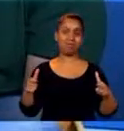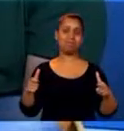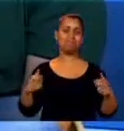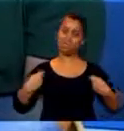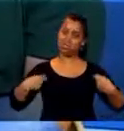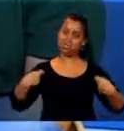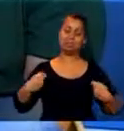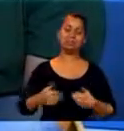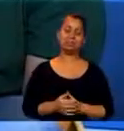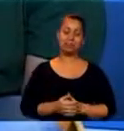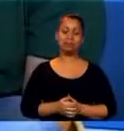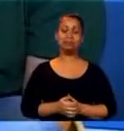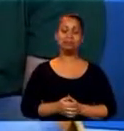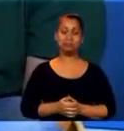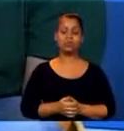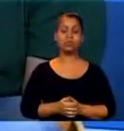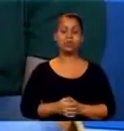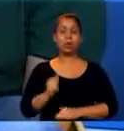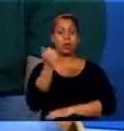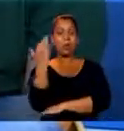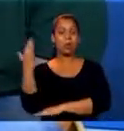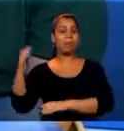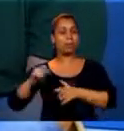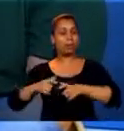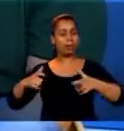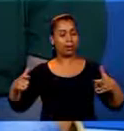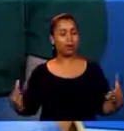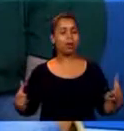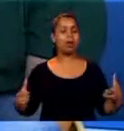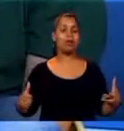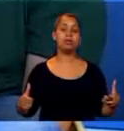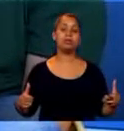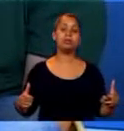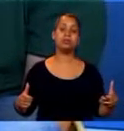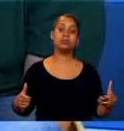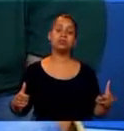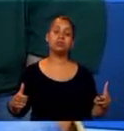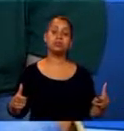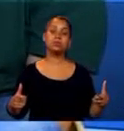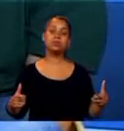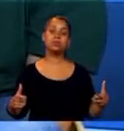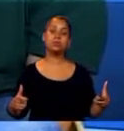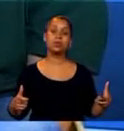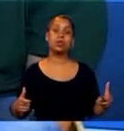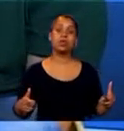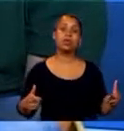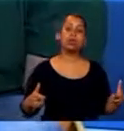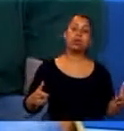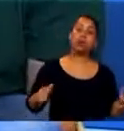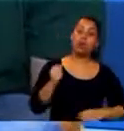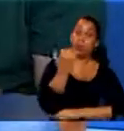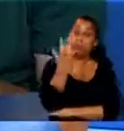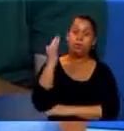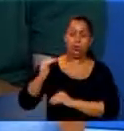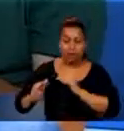precisa crescer, né? Como uma planta cresce, o